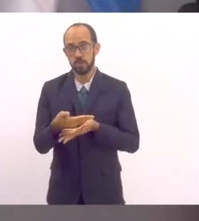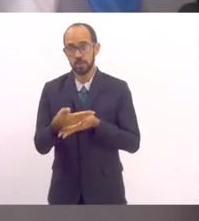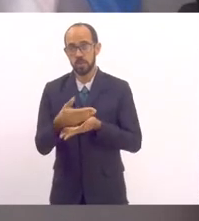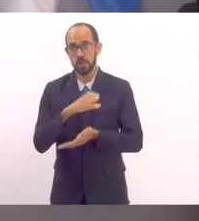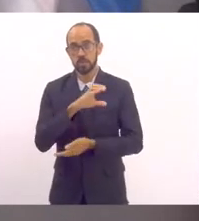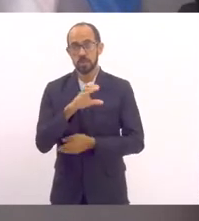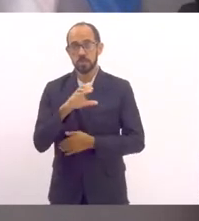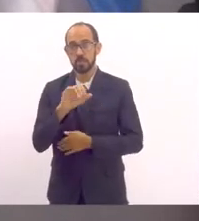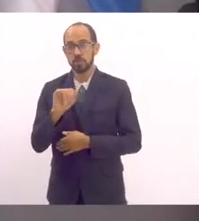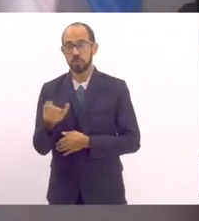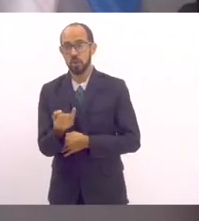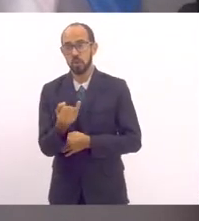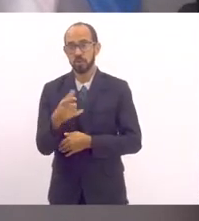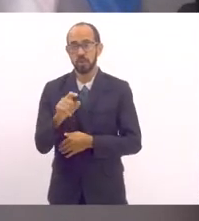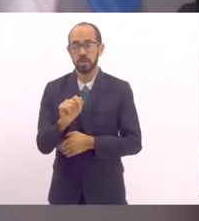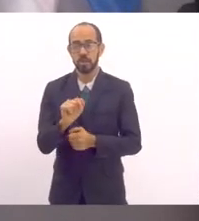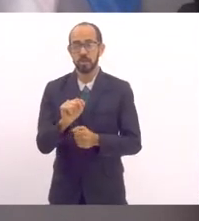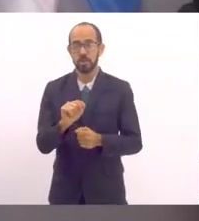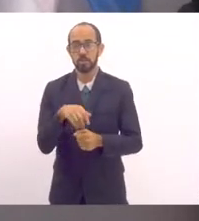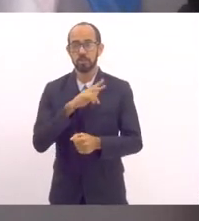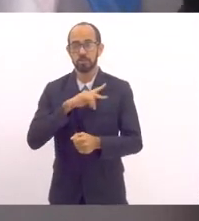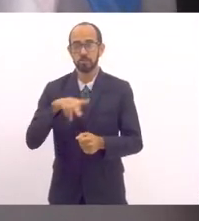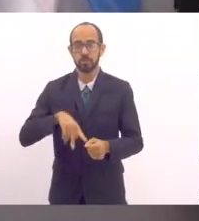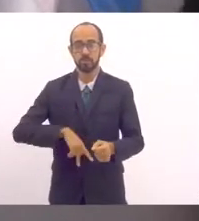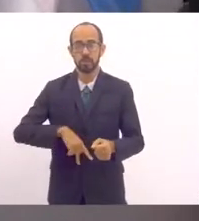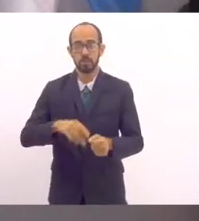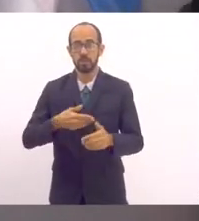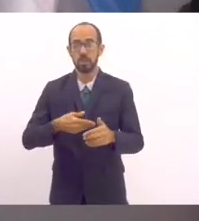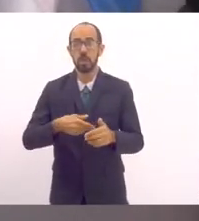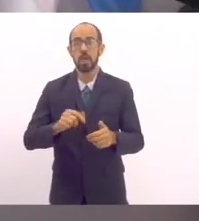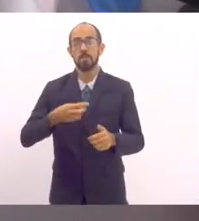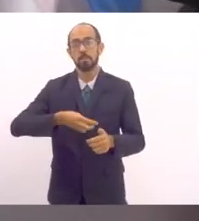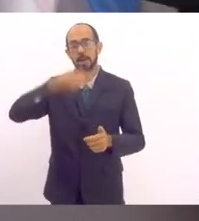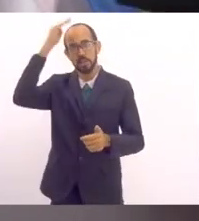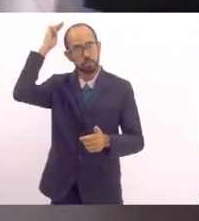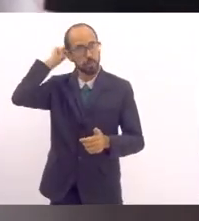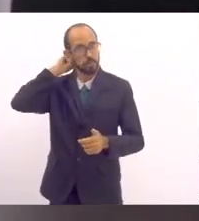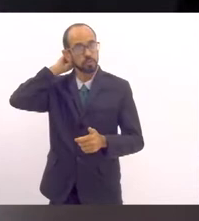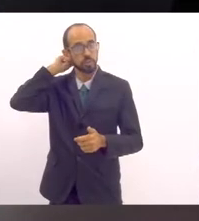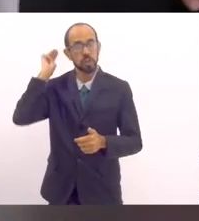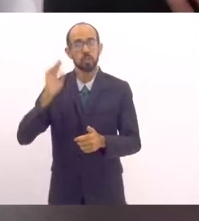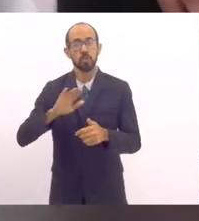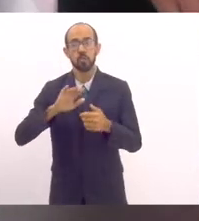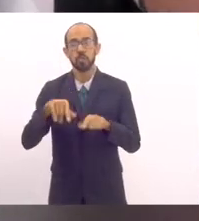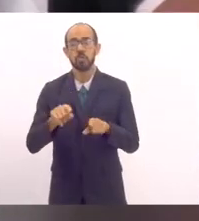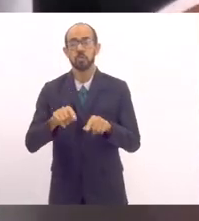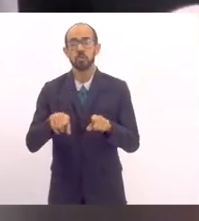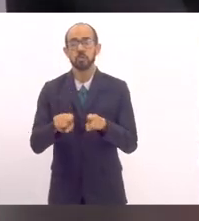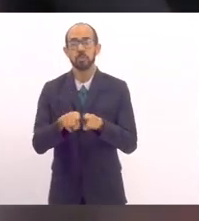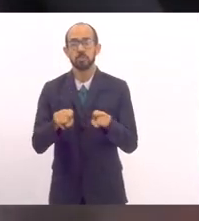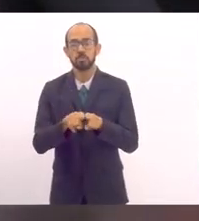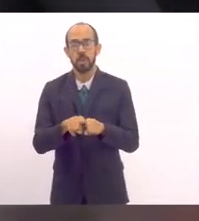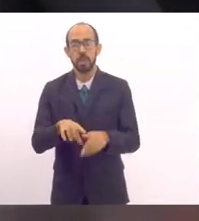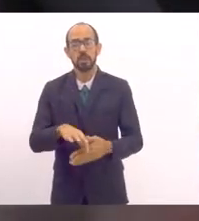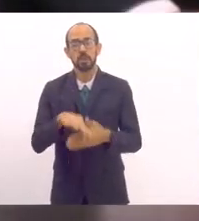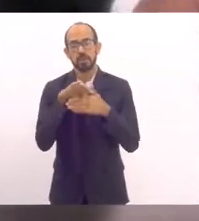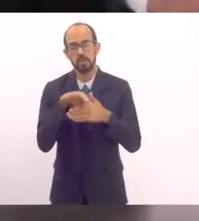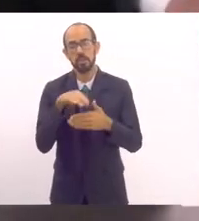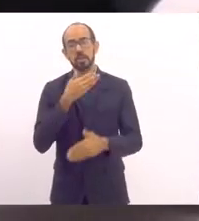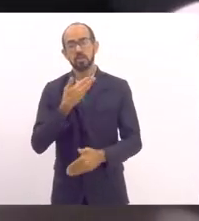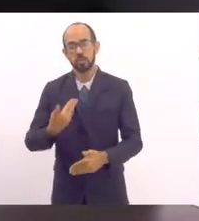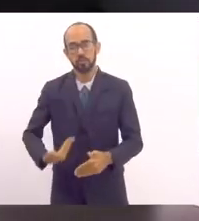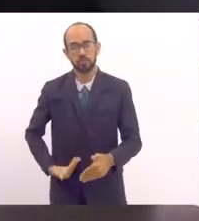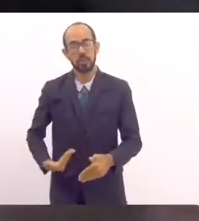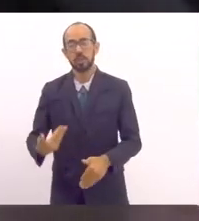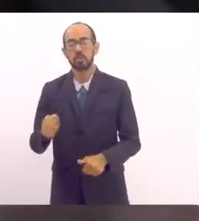e Justiça, através do seu presidente, até então, o deputado Márcio Pacheco, que também é líder do governo,